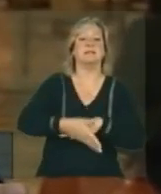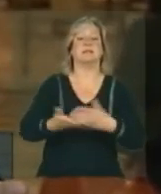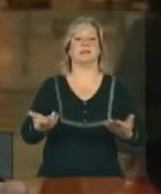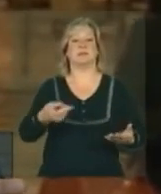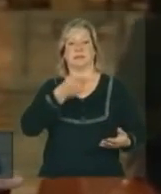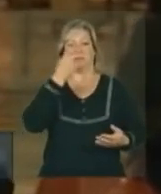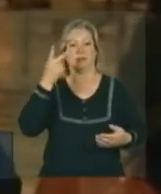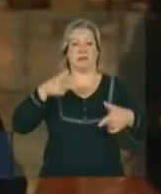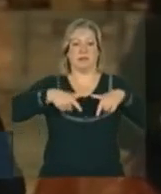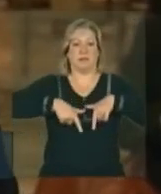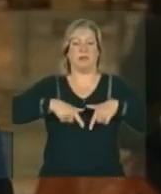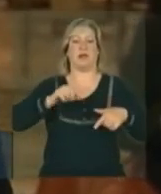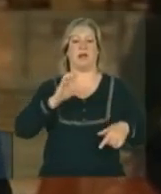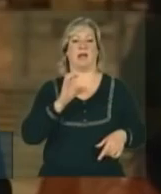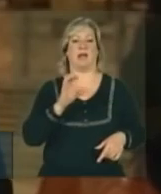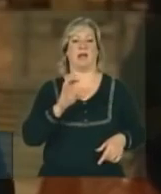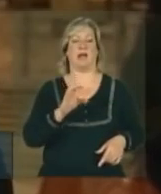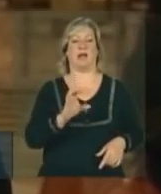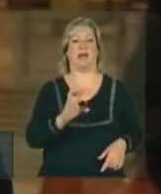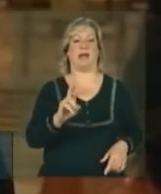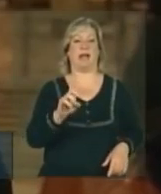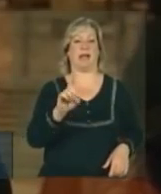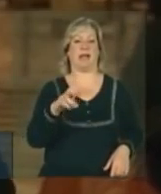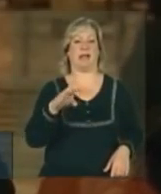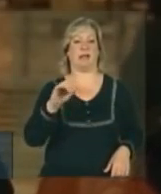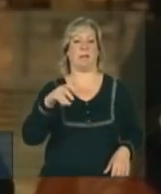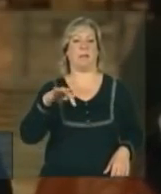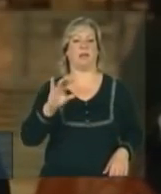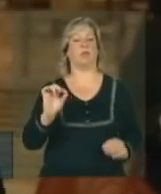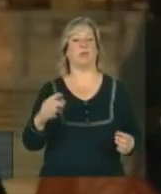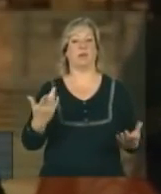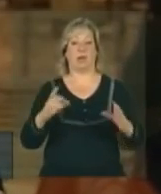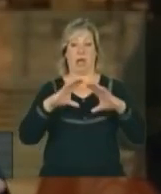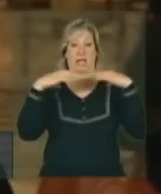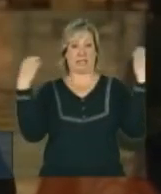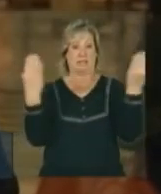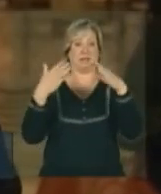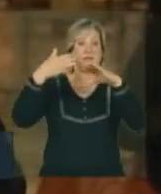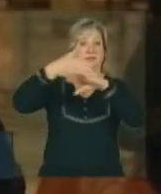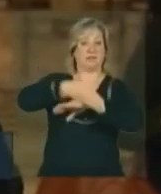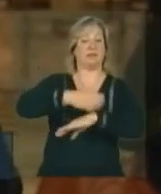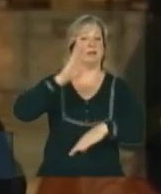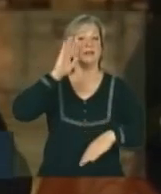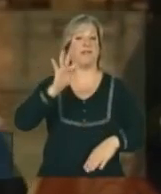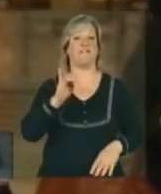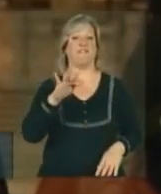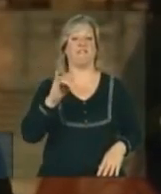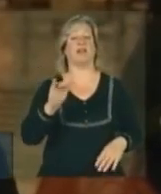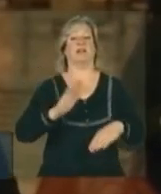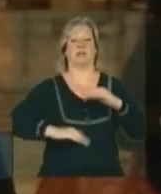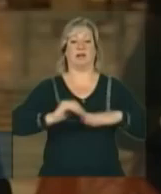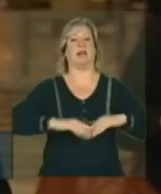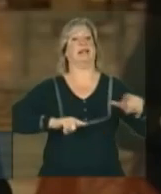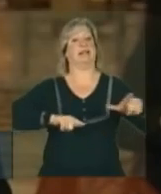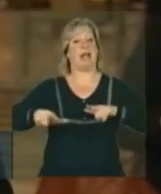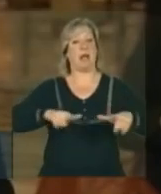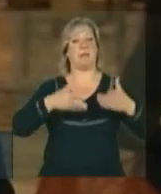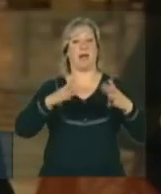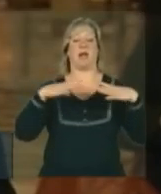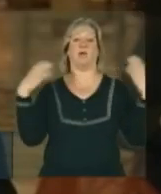profissionais de imprensa. O acesso aos estádios, o credenciamento deve ser feito pela FIFA, as pessoas que vão trabalhar no evento.